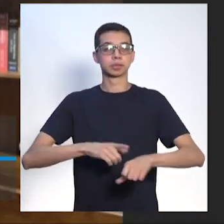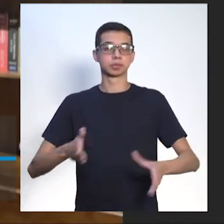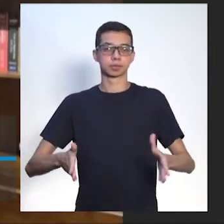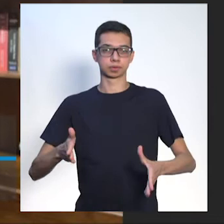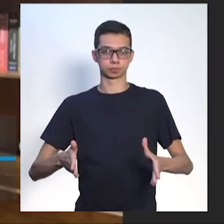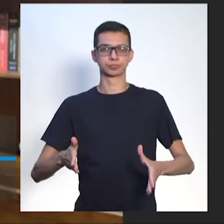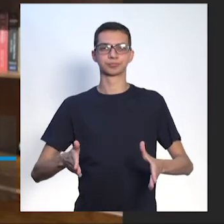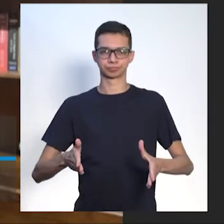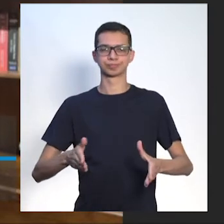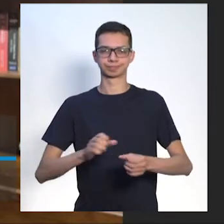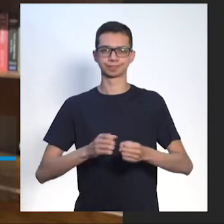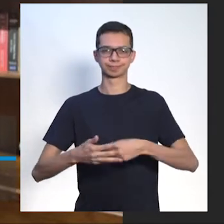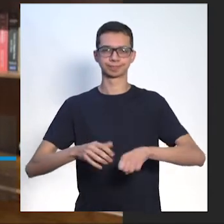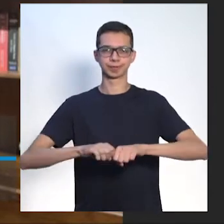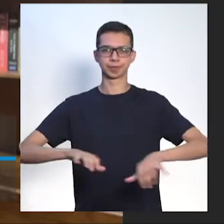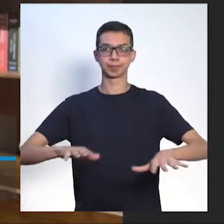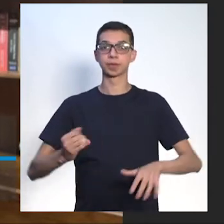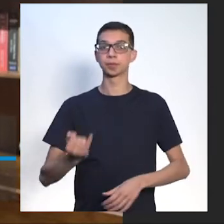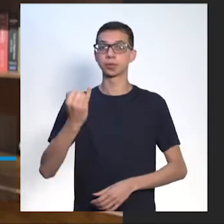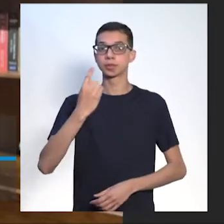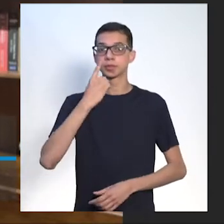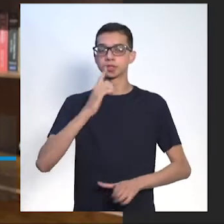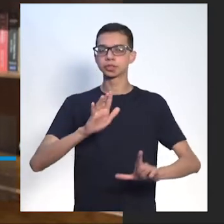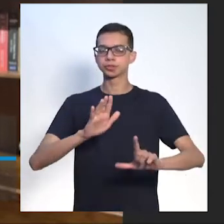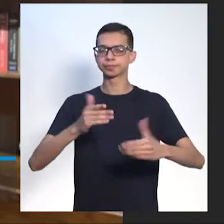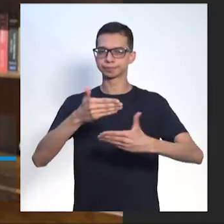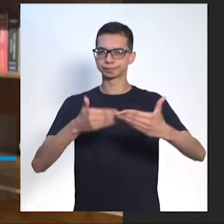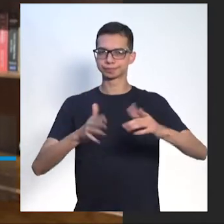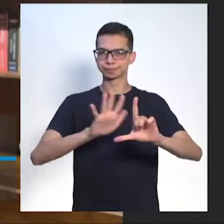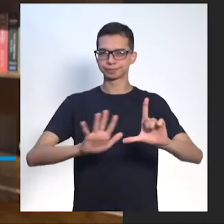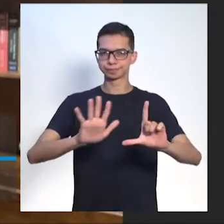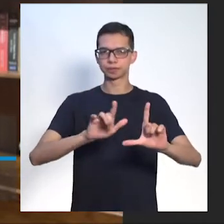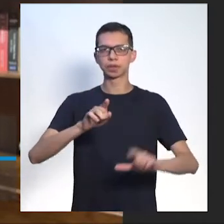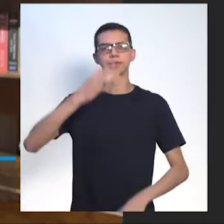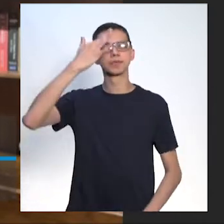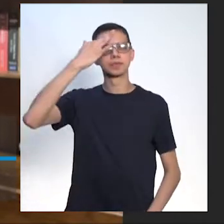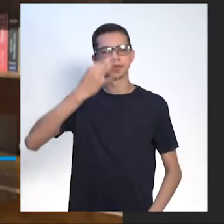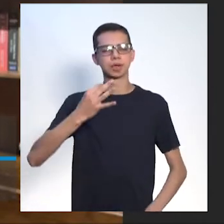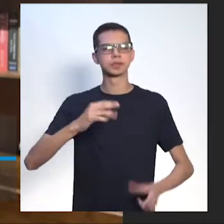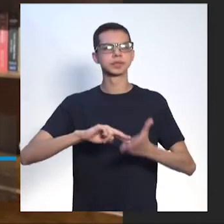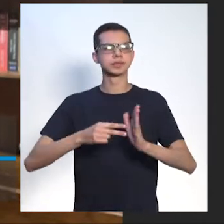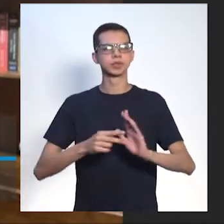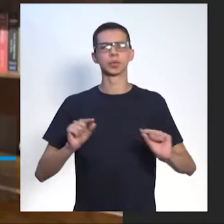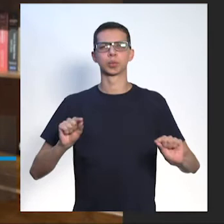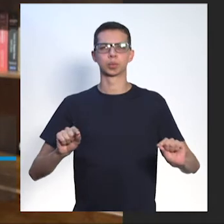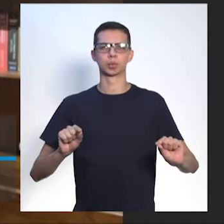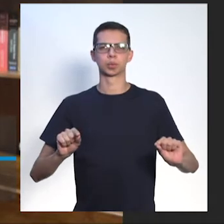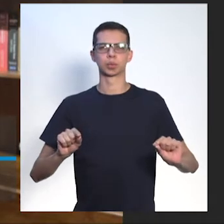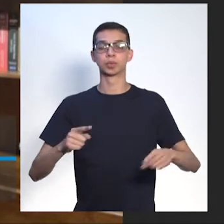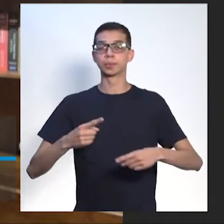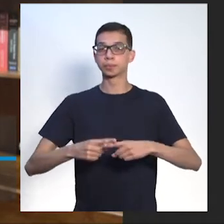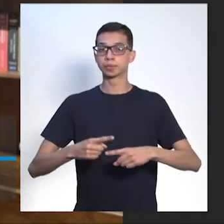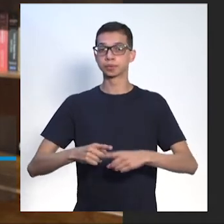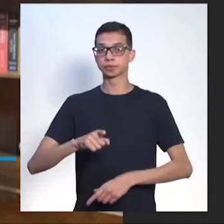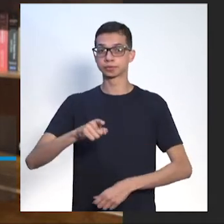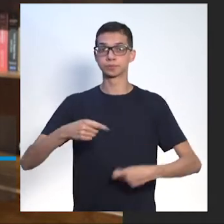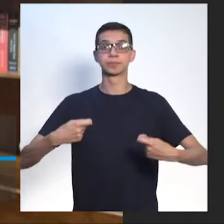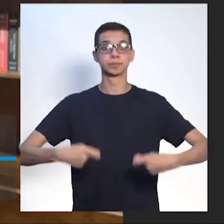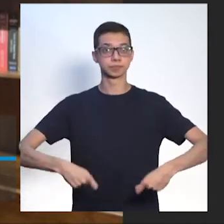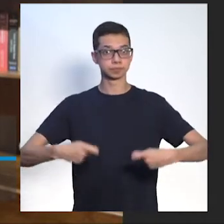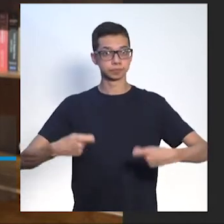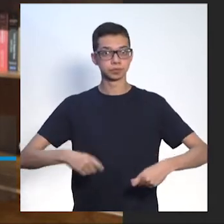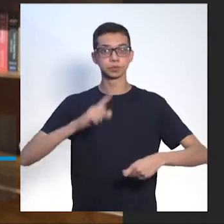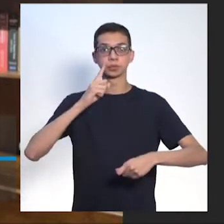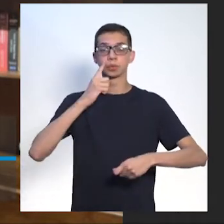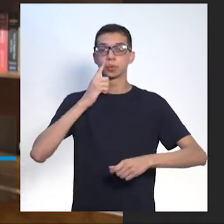isso é importante, como está aí no slide, se você vê, vamos entender o que significa isso. Porque você tem que tomar muito